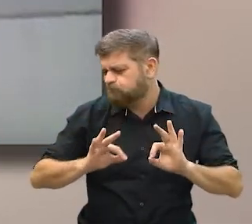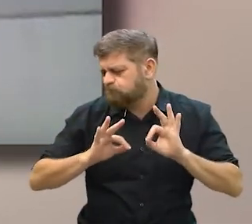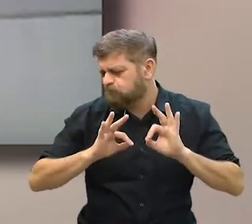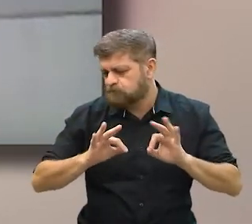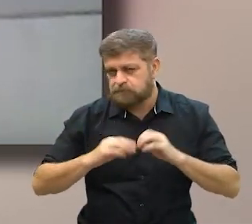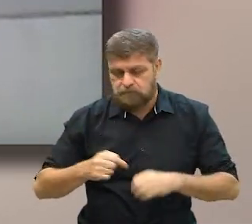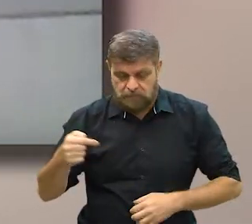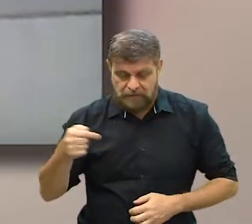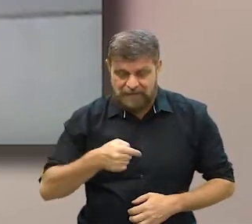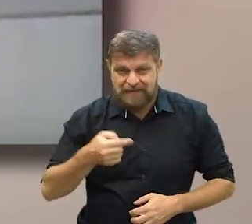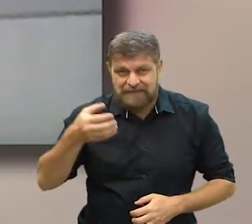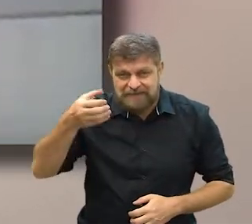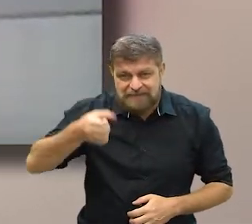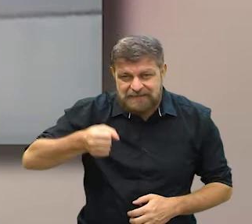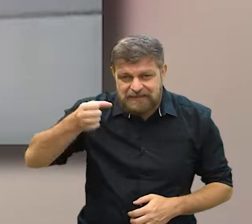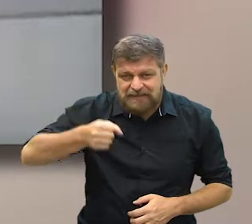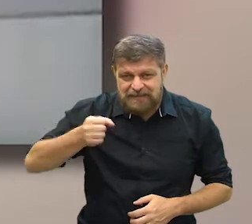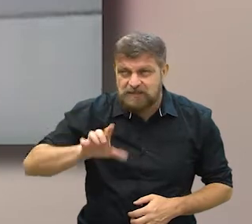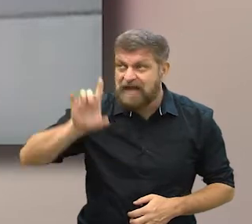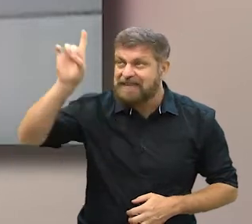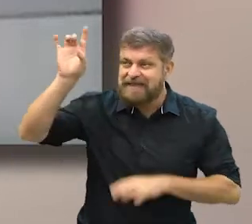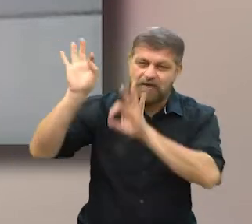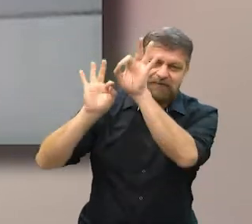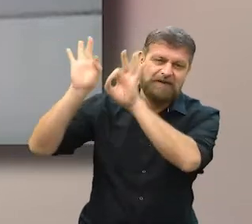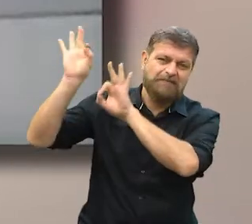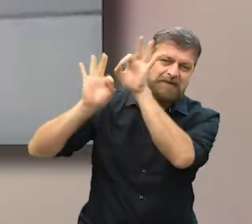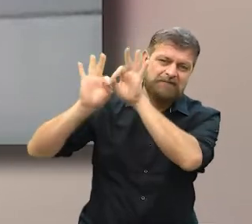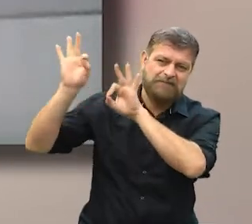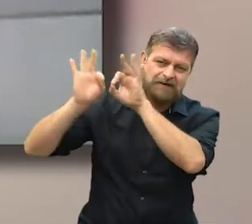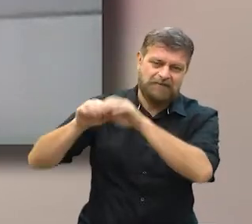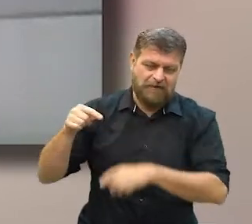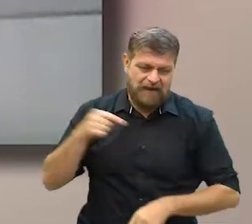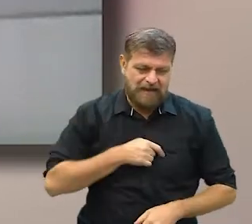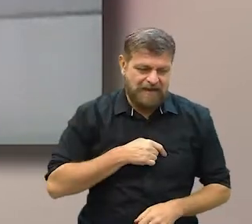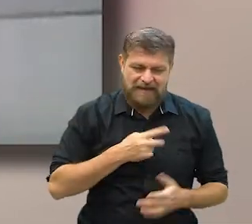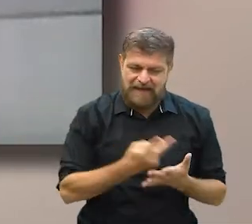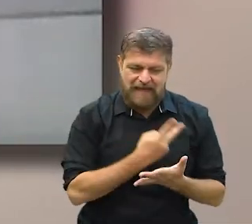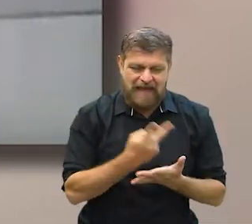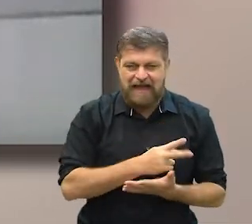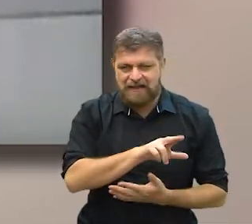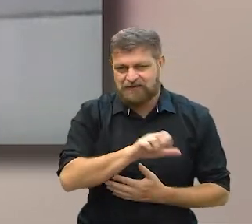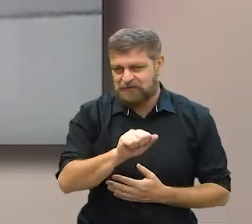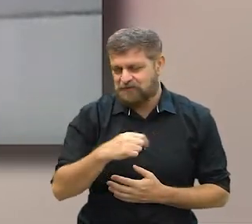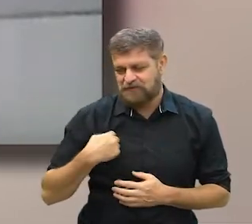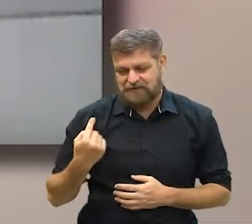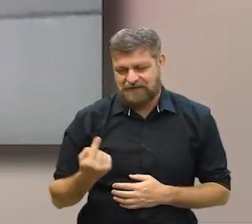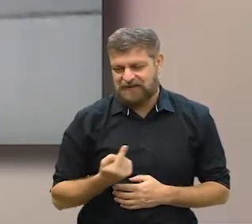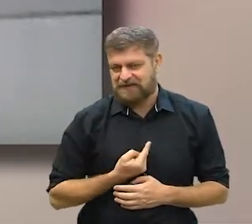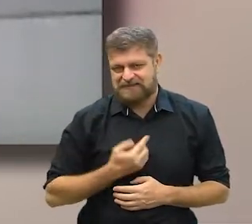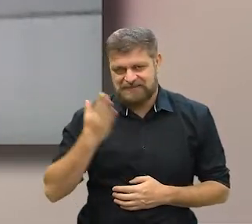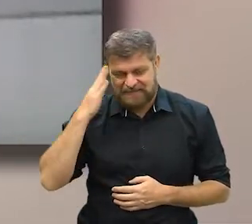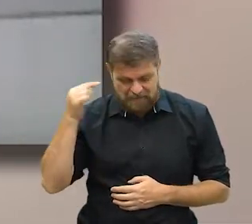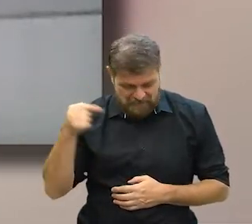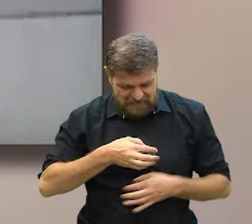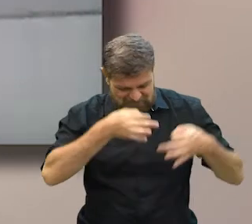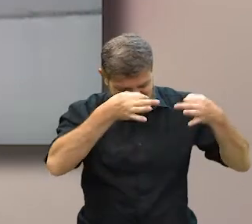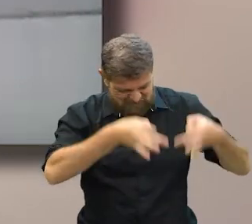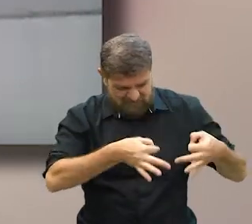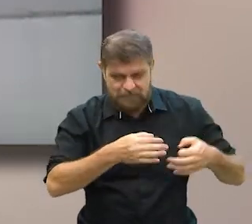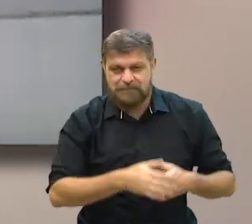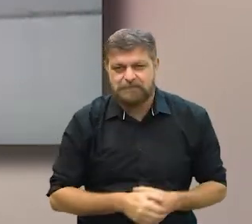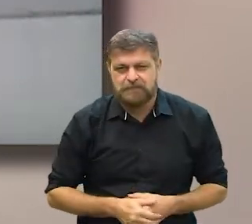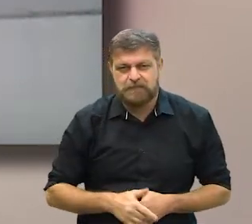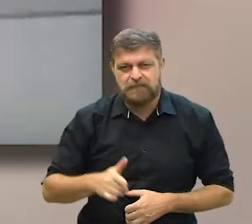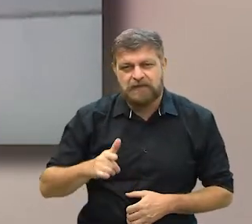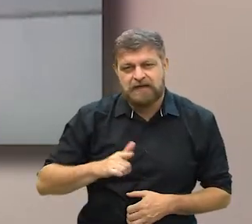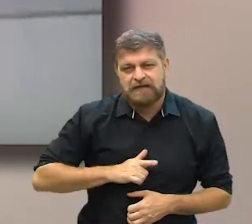esse leite aí, minha filha, é receita de Deus, né? Então, ele nunca está errado. Ele nunca está errado. Agora, Se